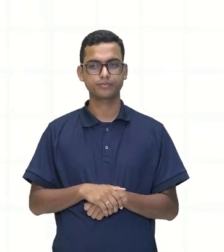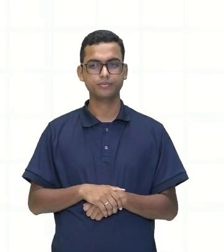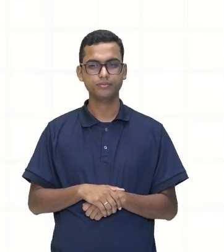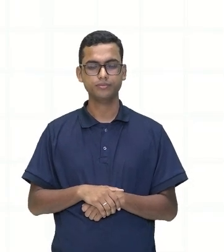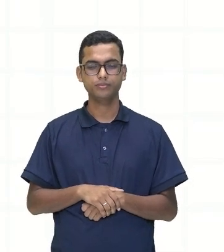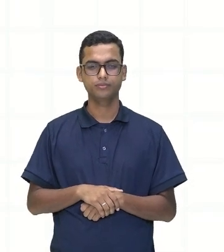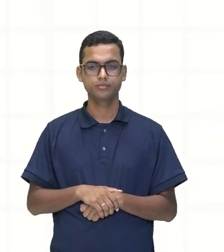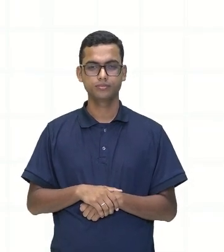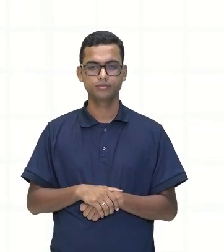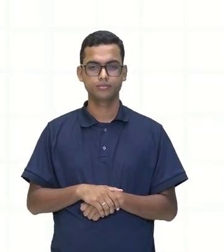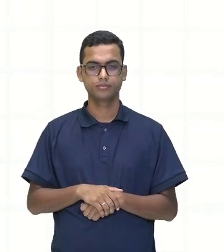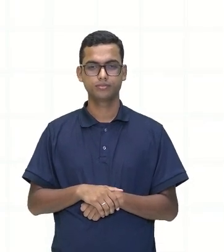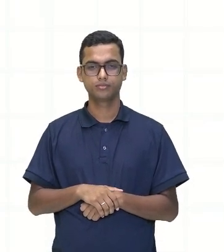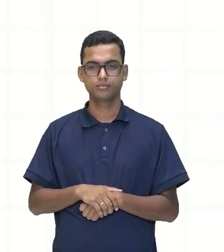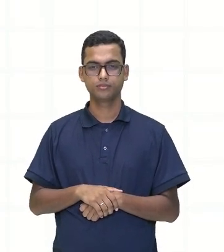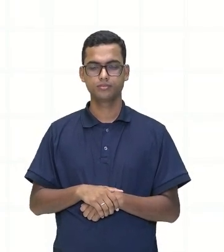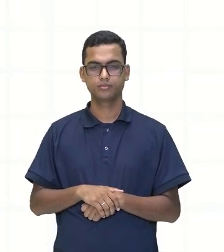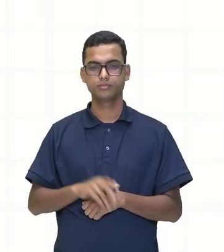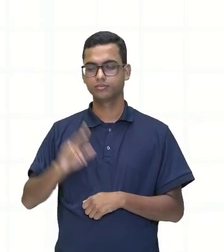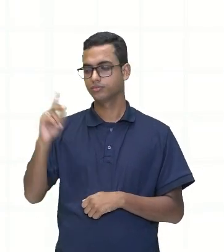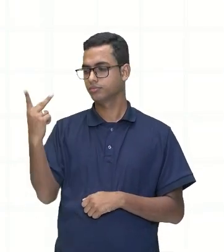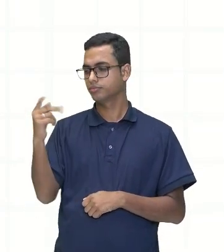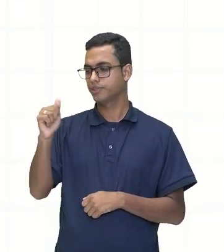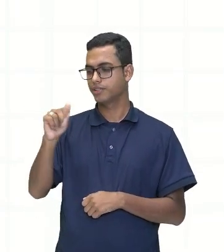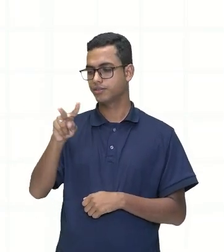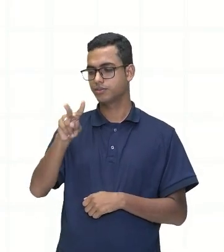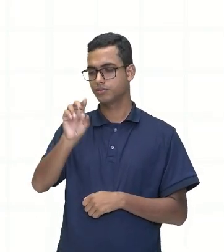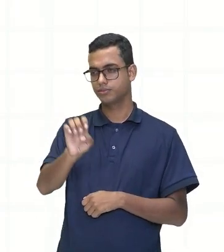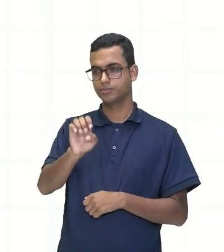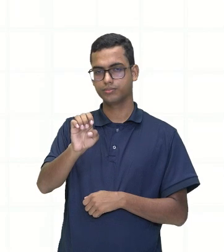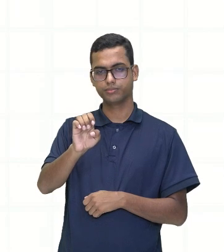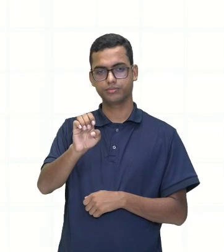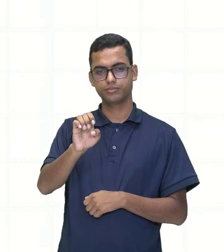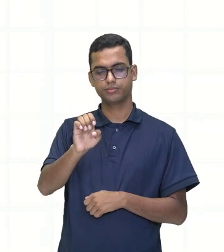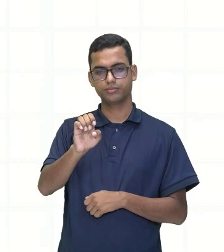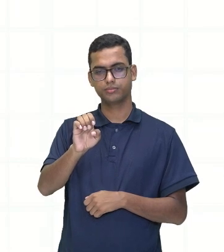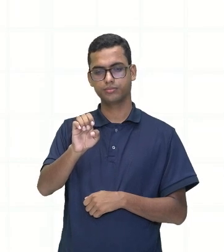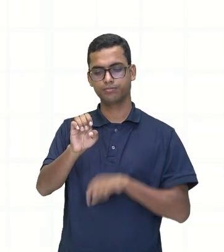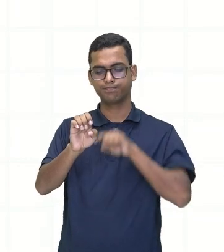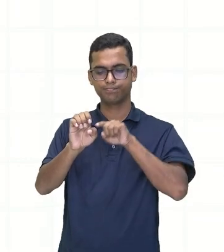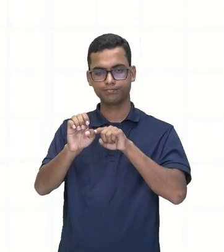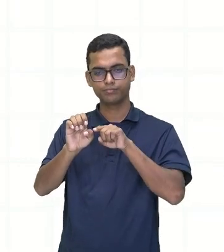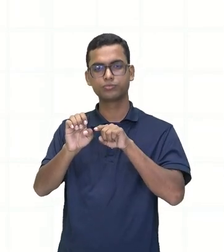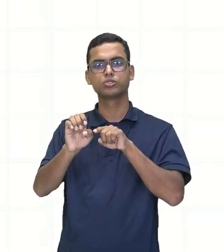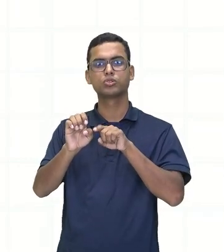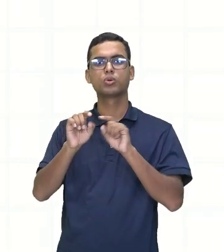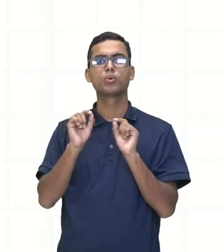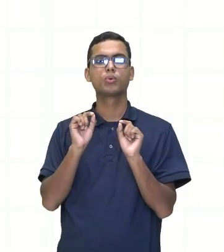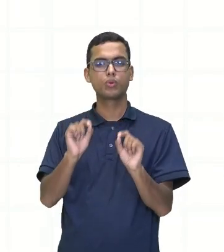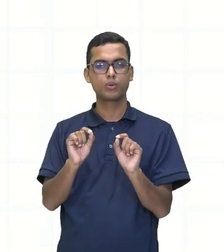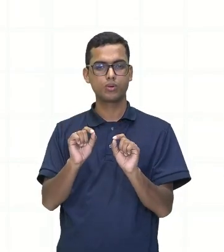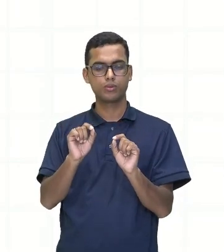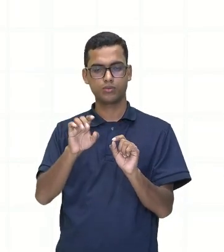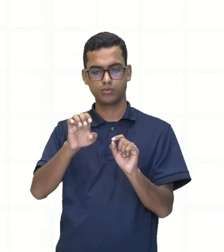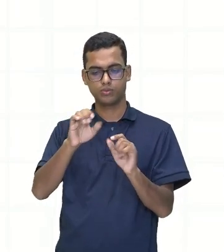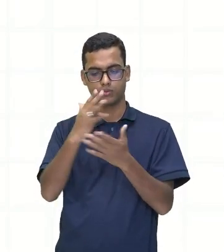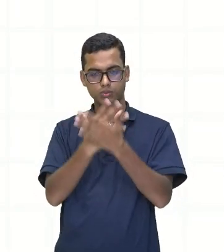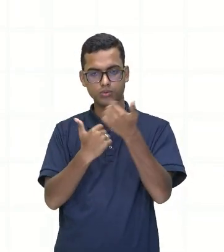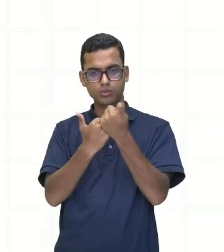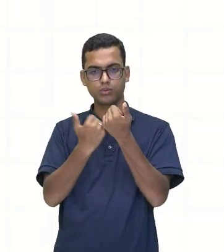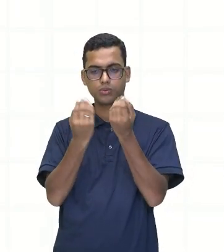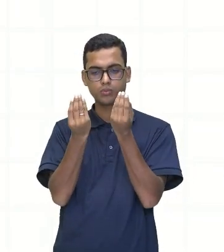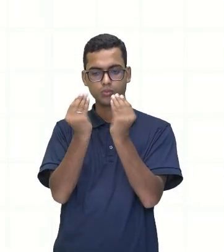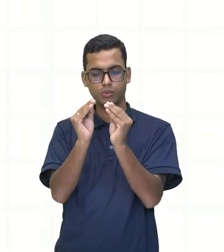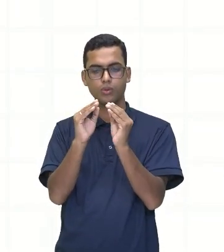o have finaliza em e. Lembram-se das regras? Verbos que terminam em e, você tira o e e coloca o ing, não